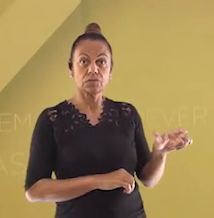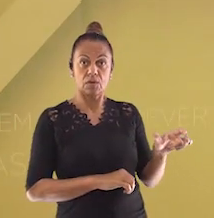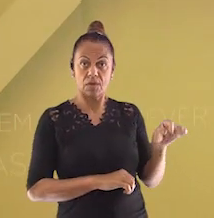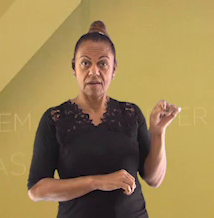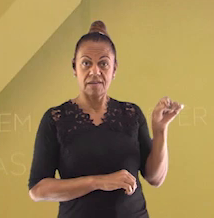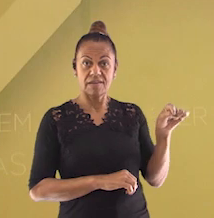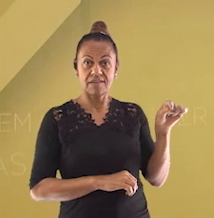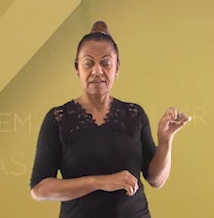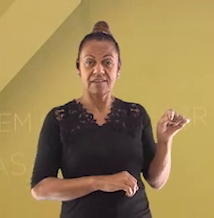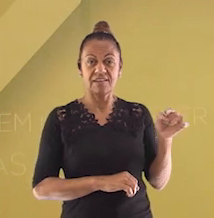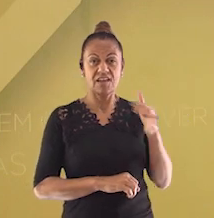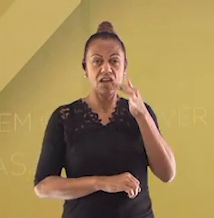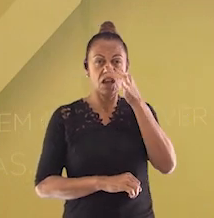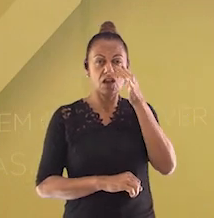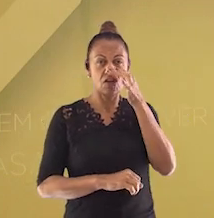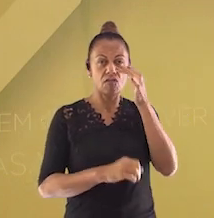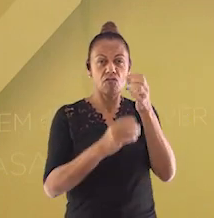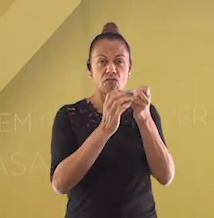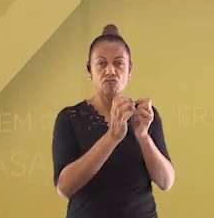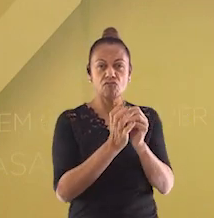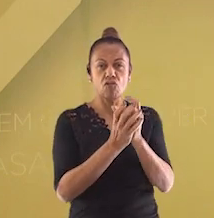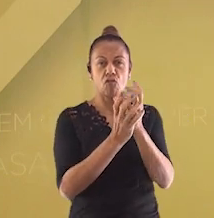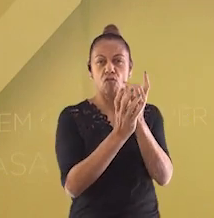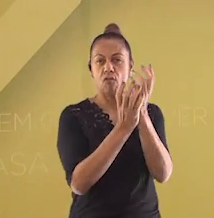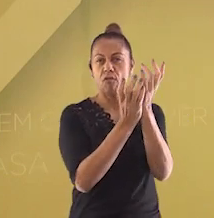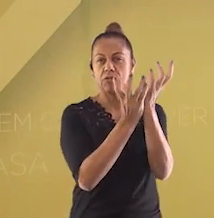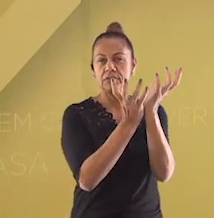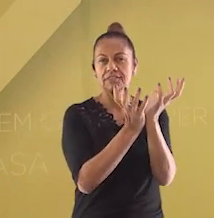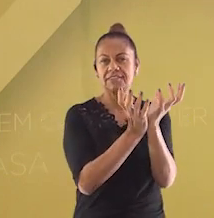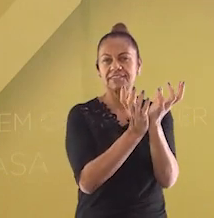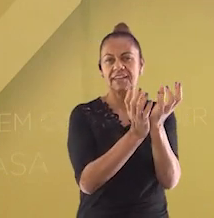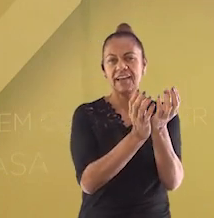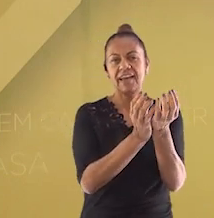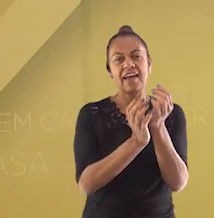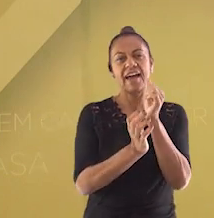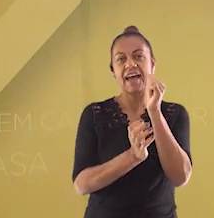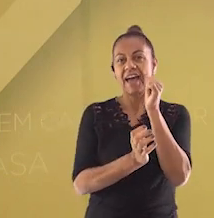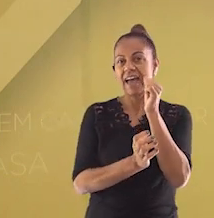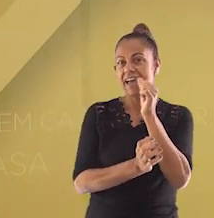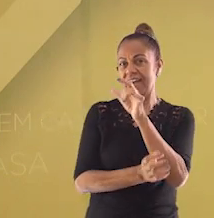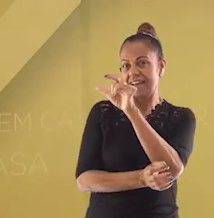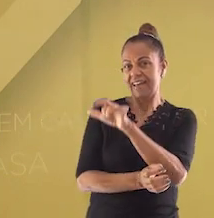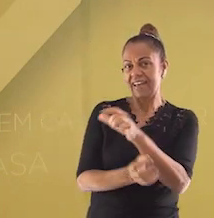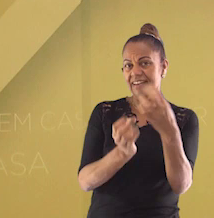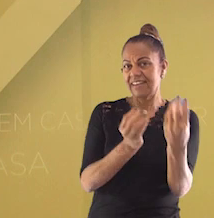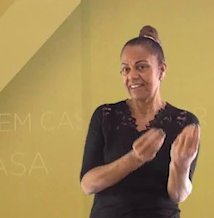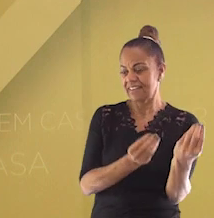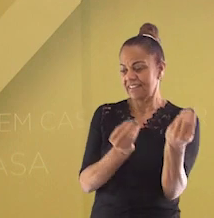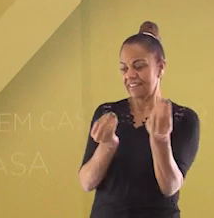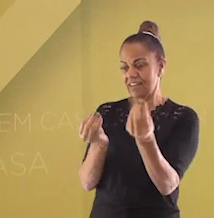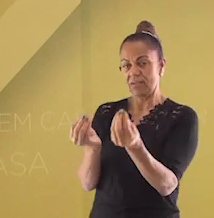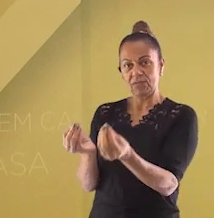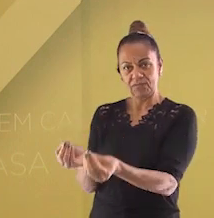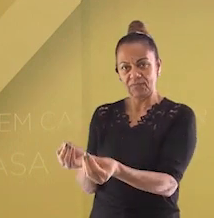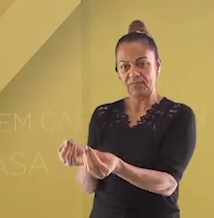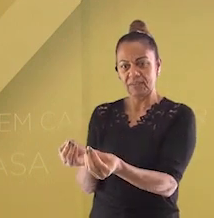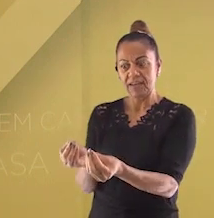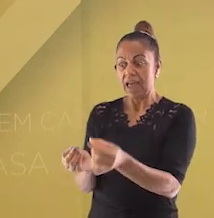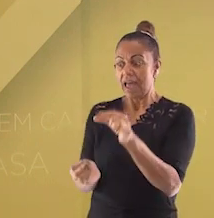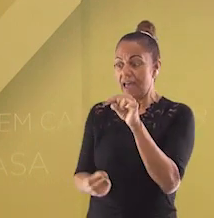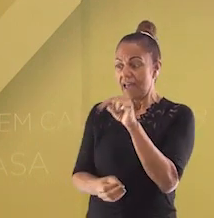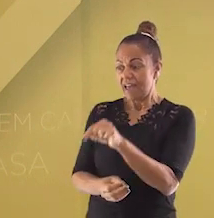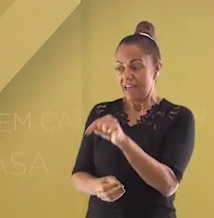vejamos como conjugamos os verbos no passado simples John deu flores para Sofia ela